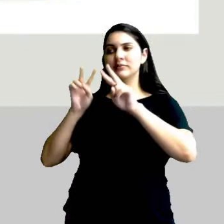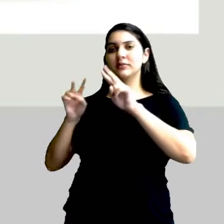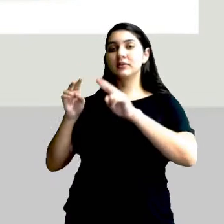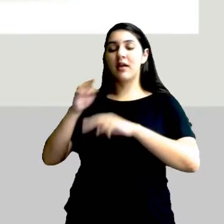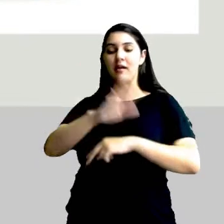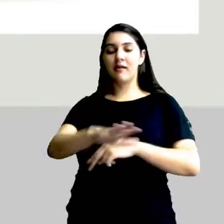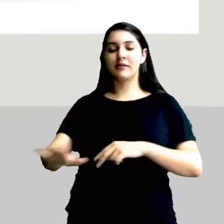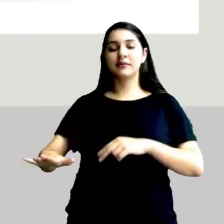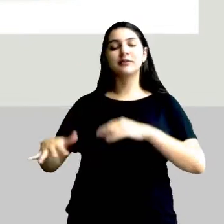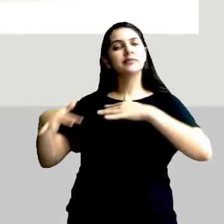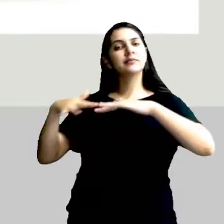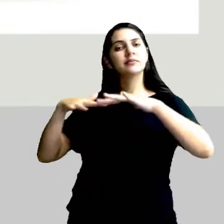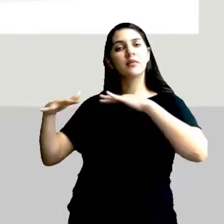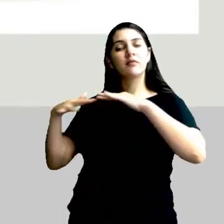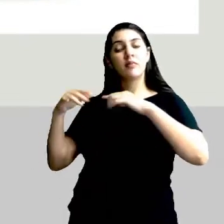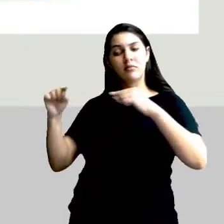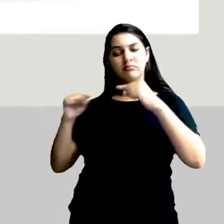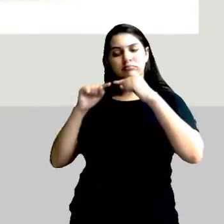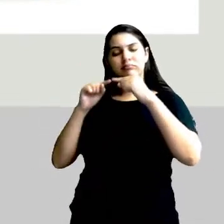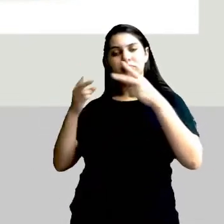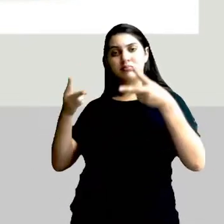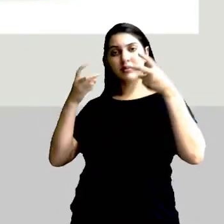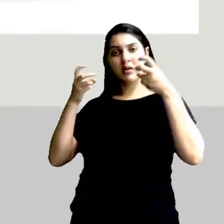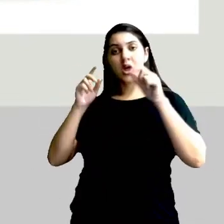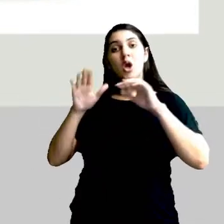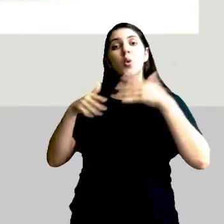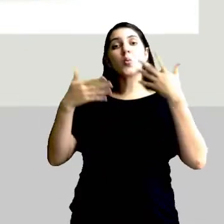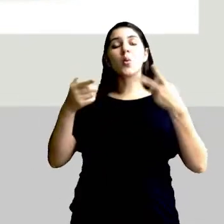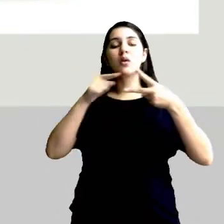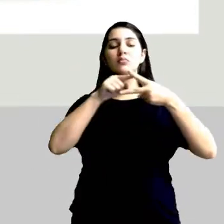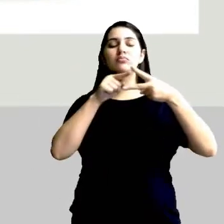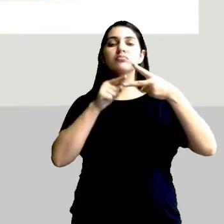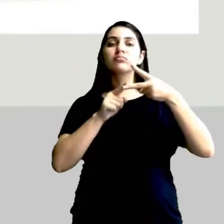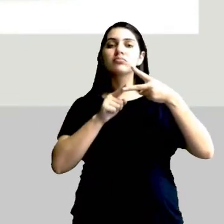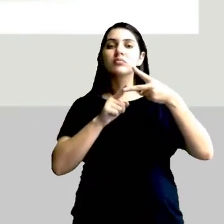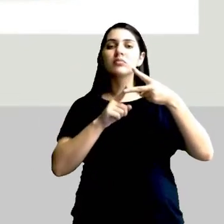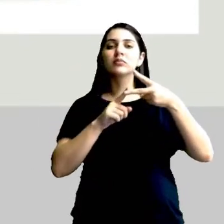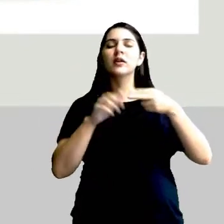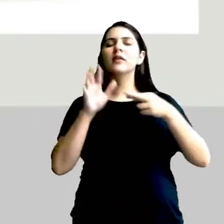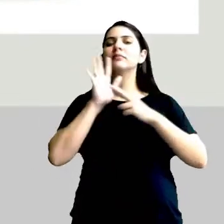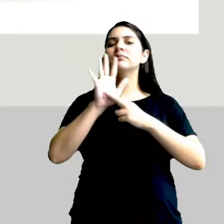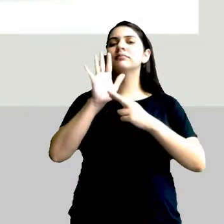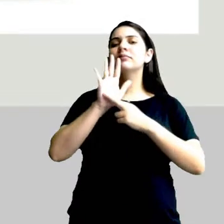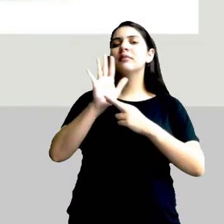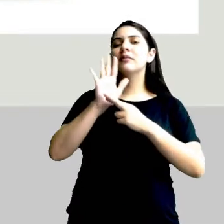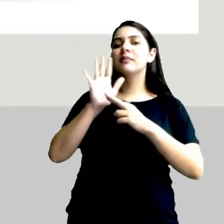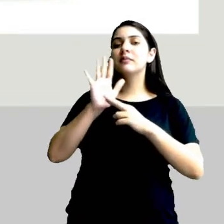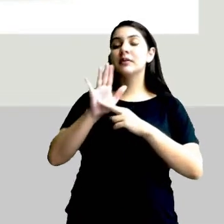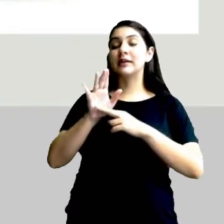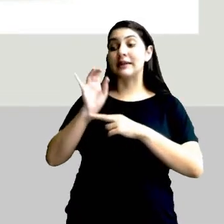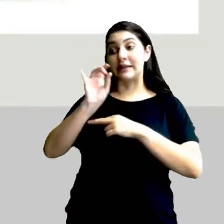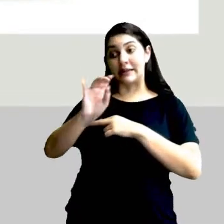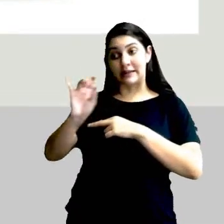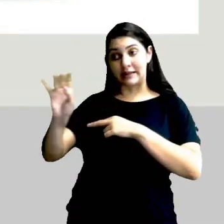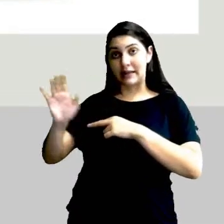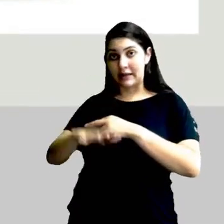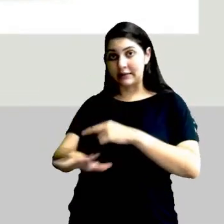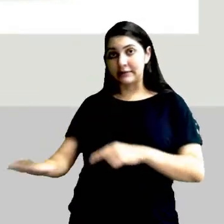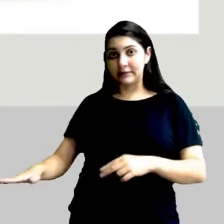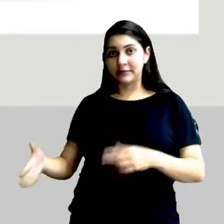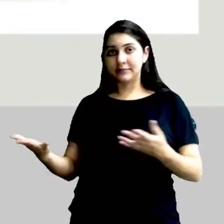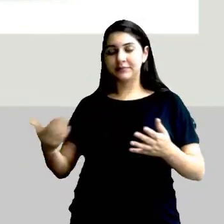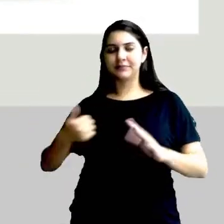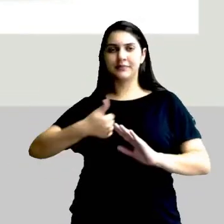em movimento. Vamos identificar quais são os ângulos que estão sendo representados em cada uma